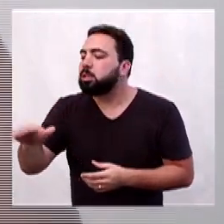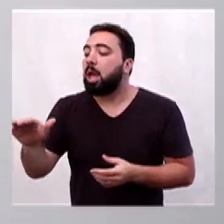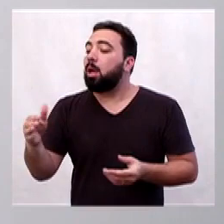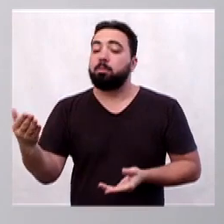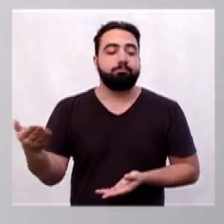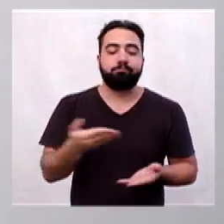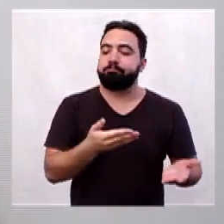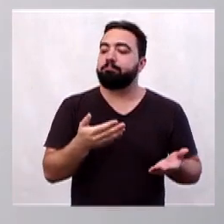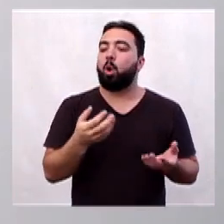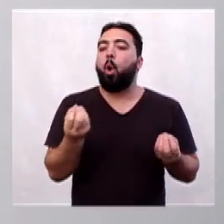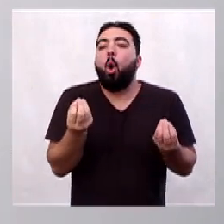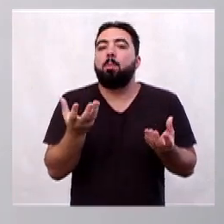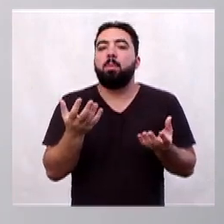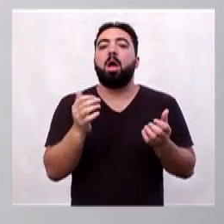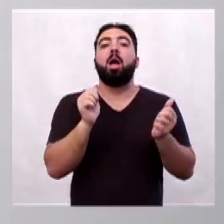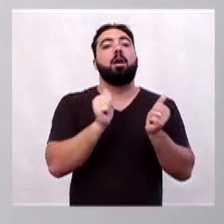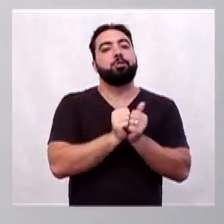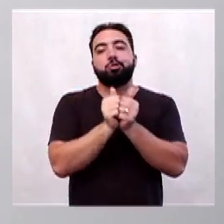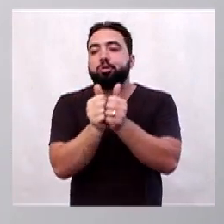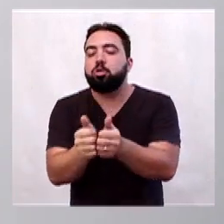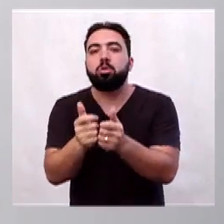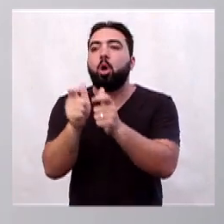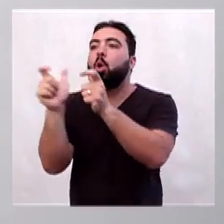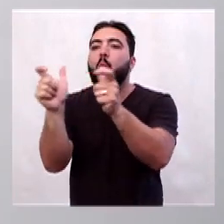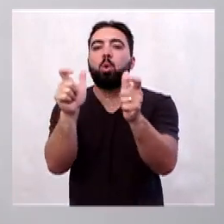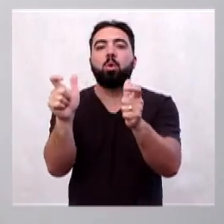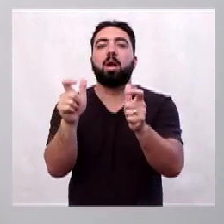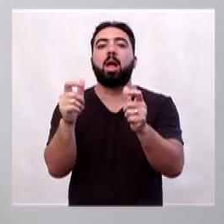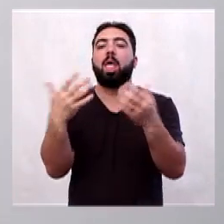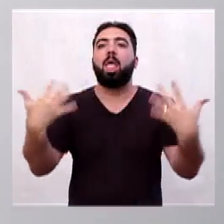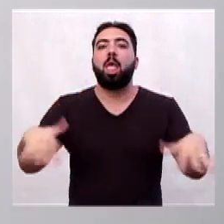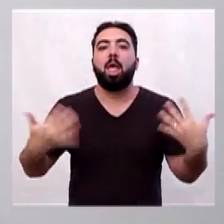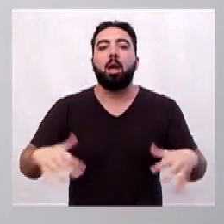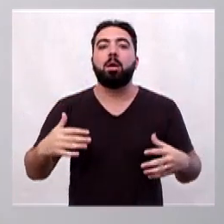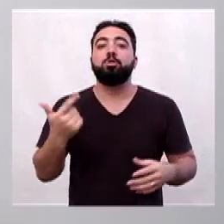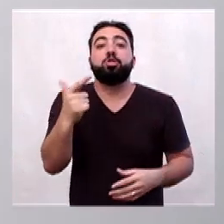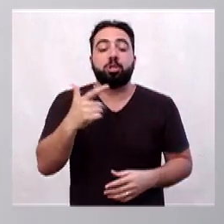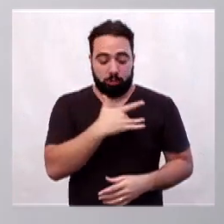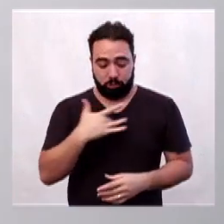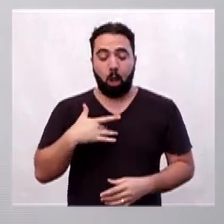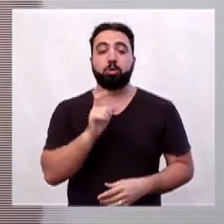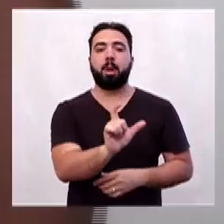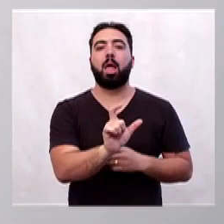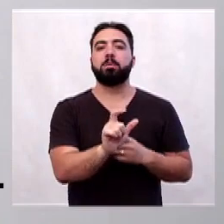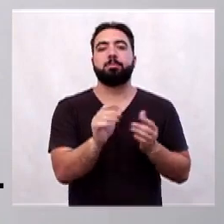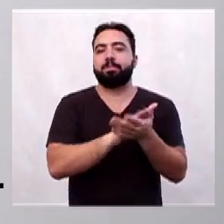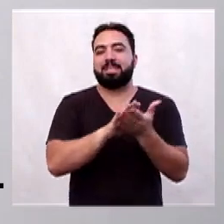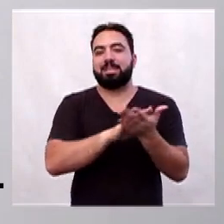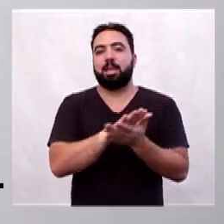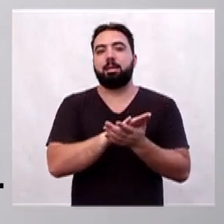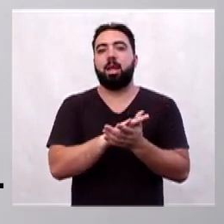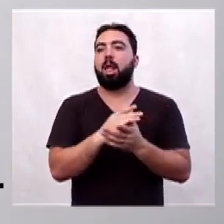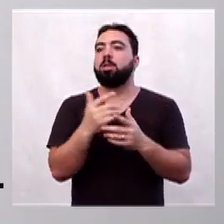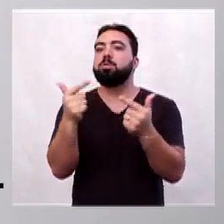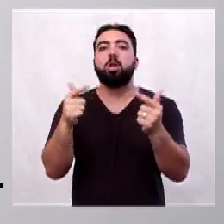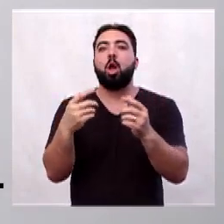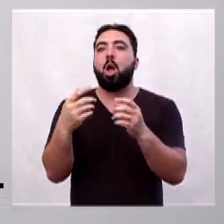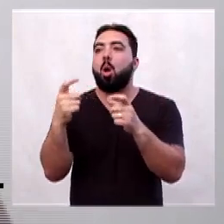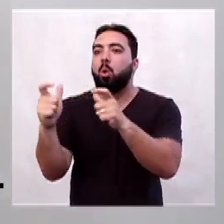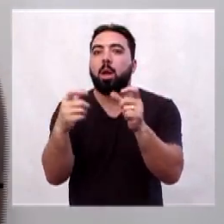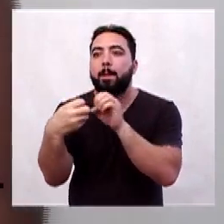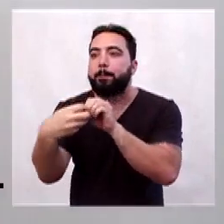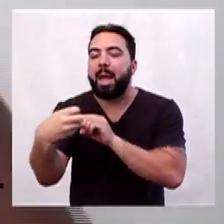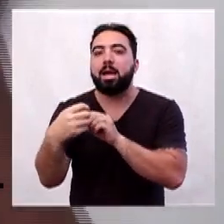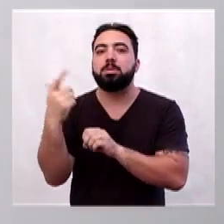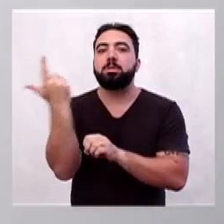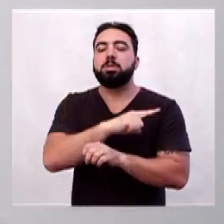Osvaldo. A família não tinha plano de saúde e descobriram naquele momento que não existia nenhum lugar próximo